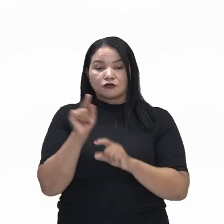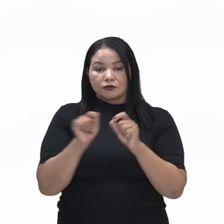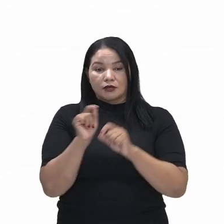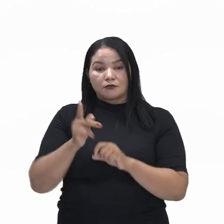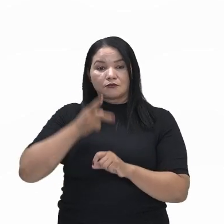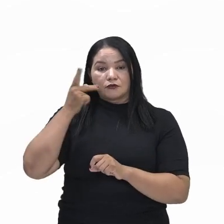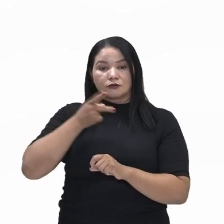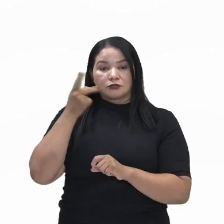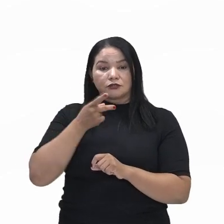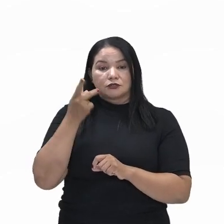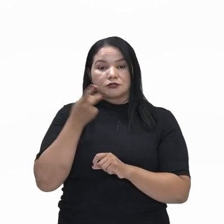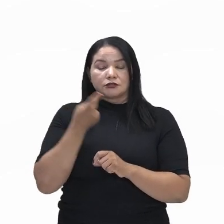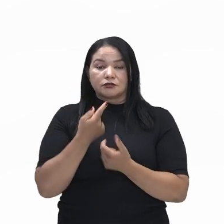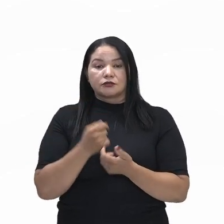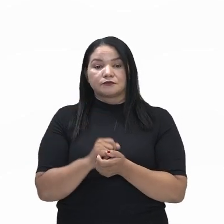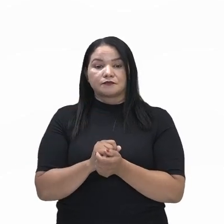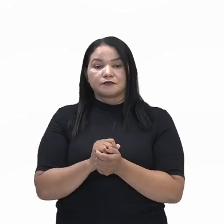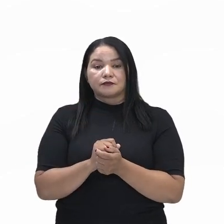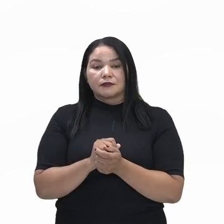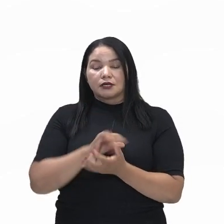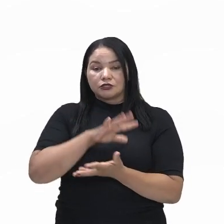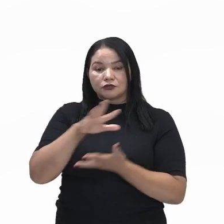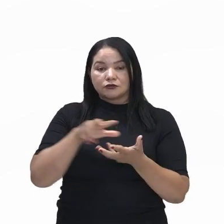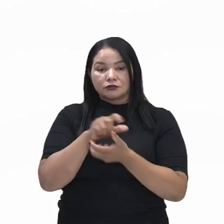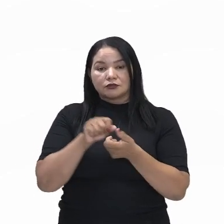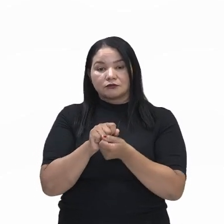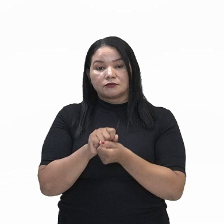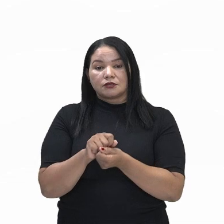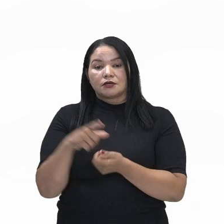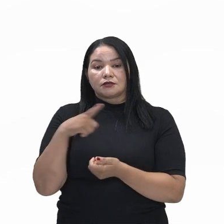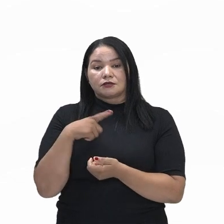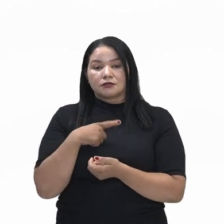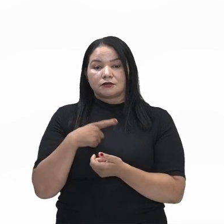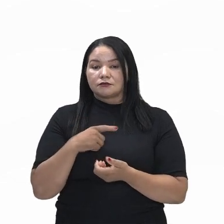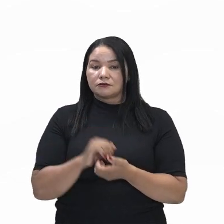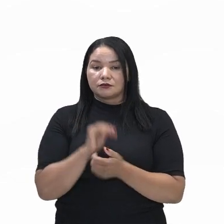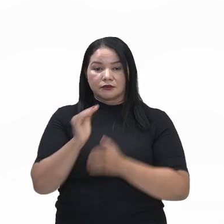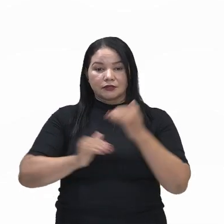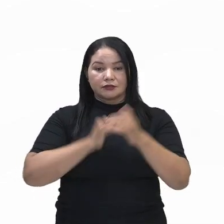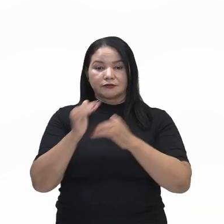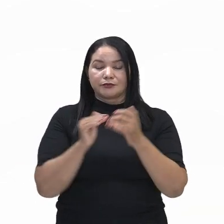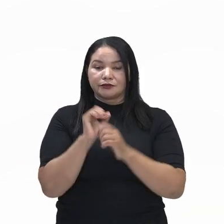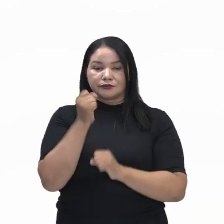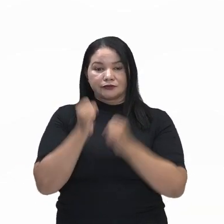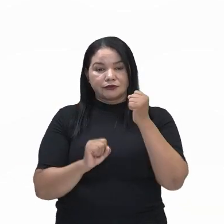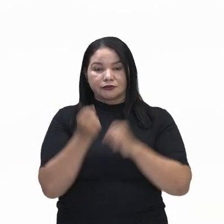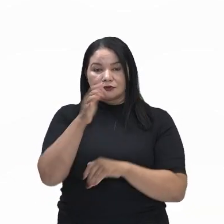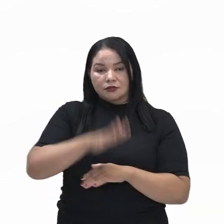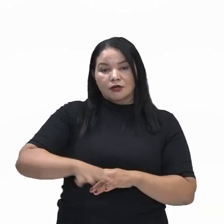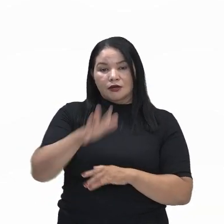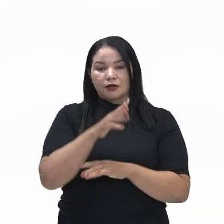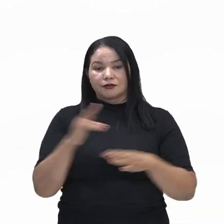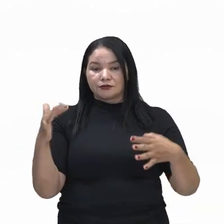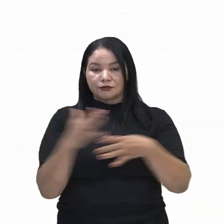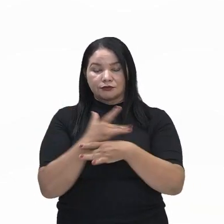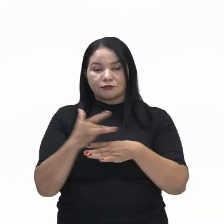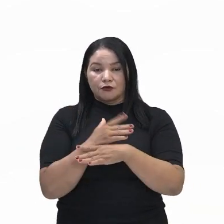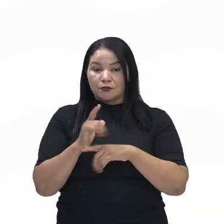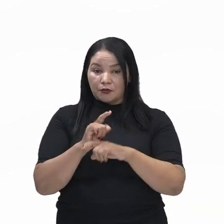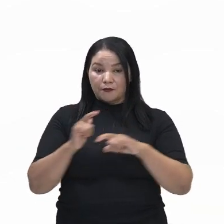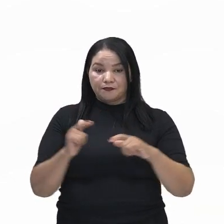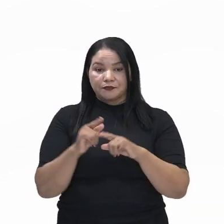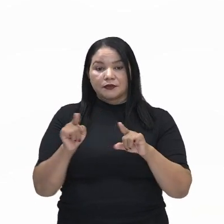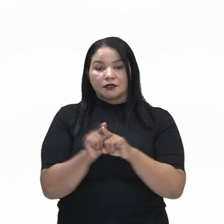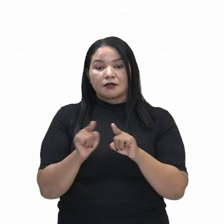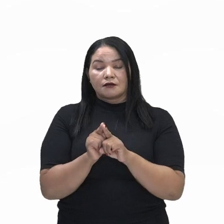de sustentabilidade, em que há o crescimento industrial em áreas urbanas, que vai evitar